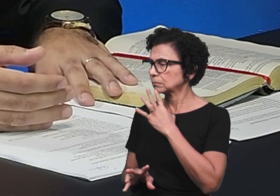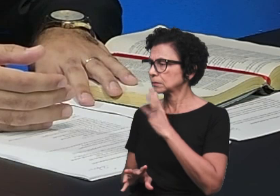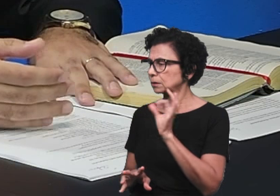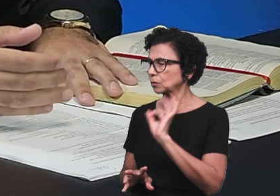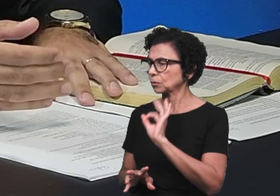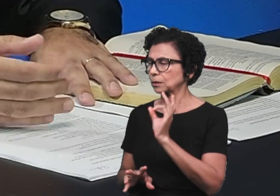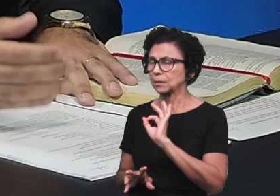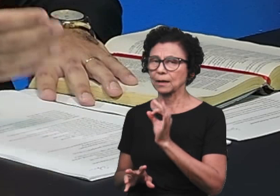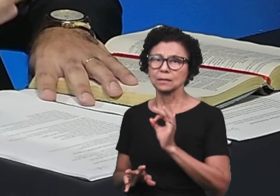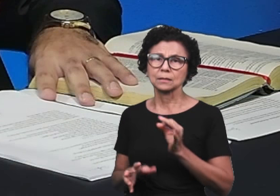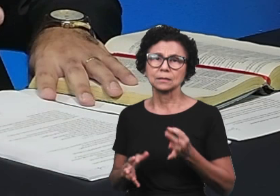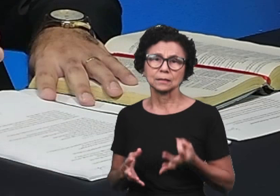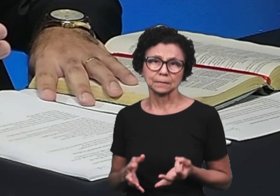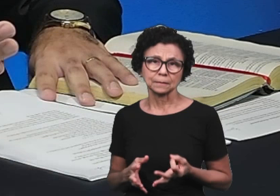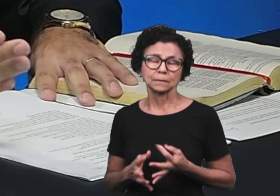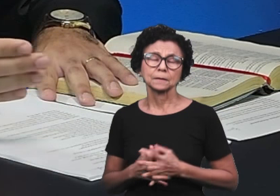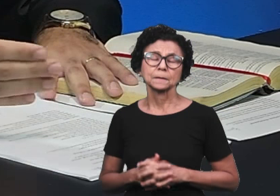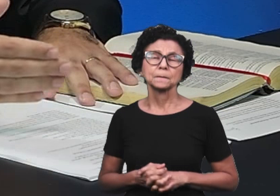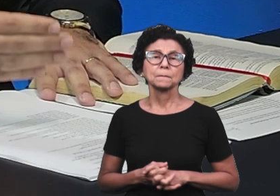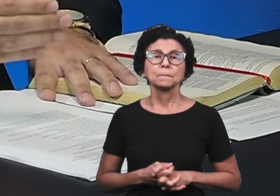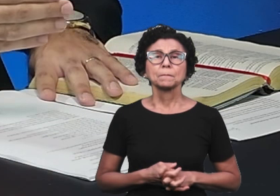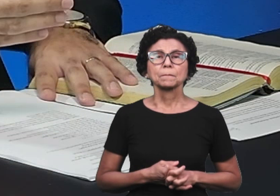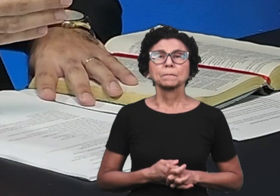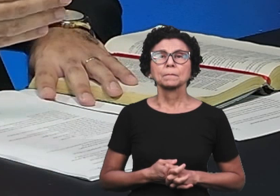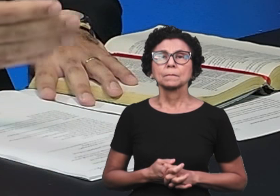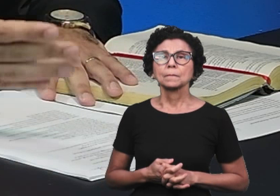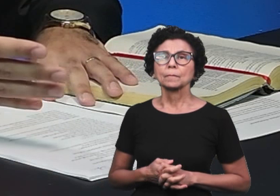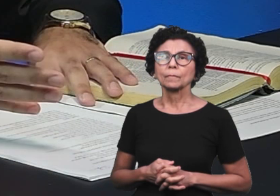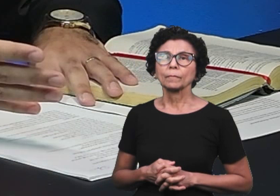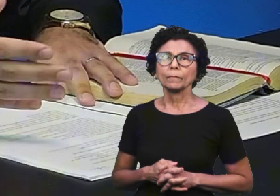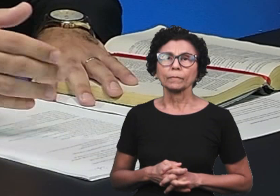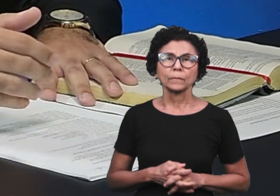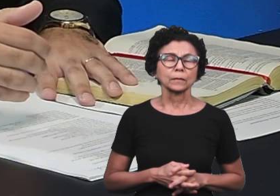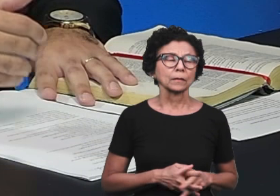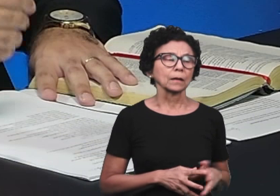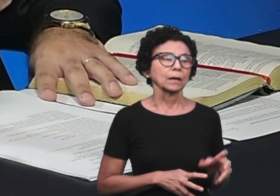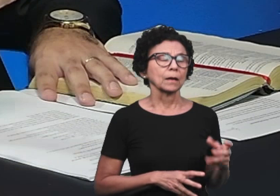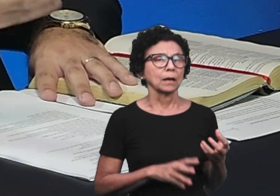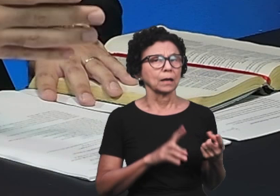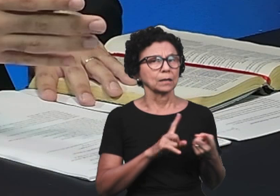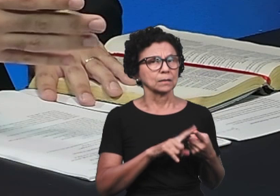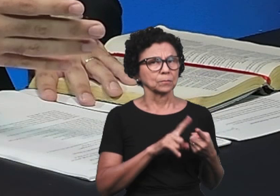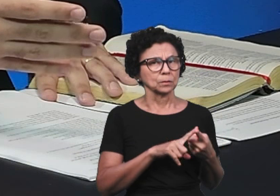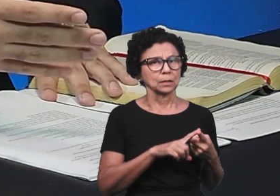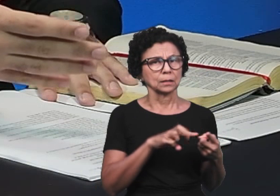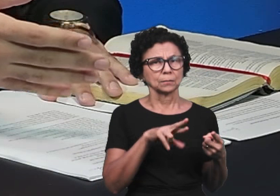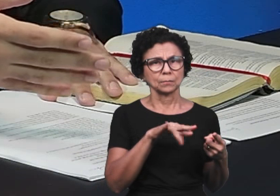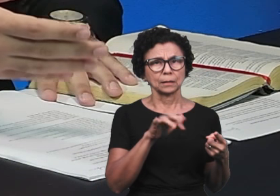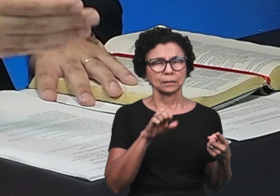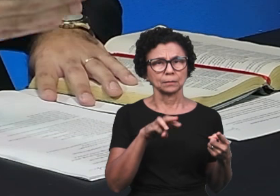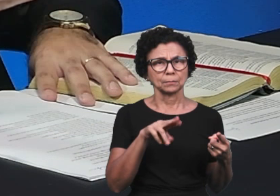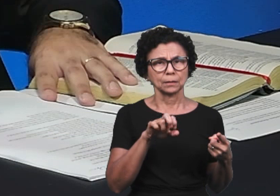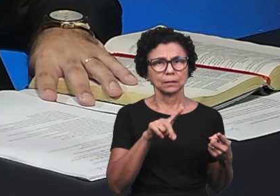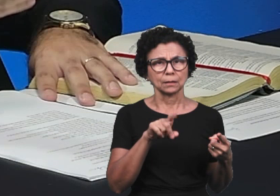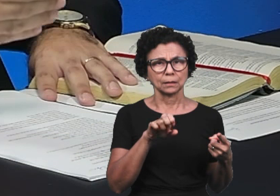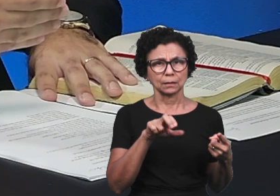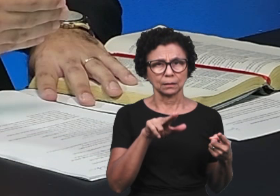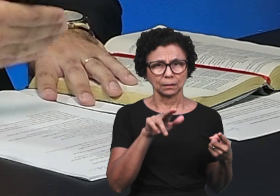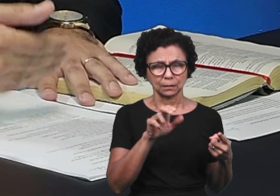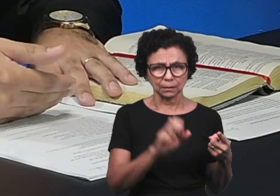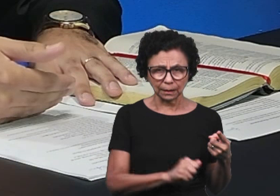aspecto, mesmo como o pastor disse, Maria Madalena andou com Jesus, acompanhou a crucificação, mas